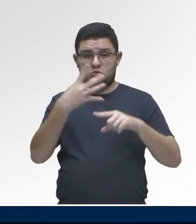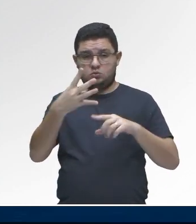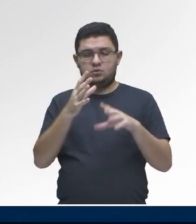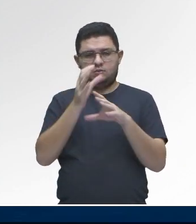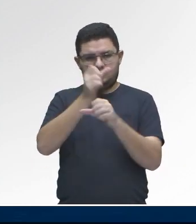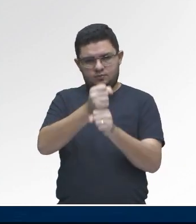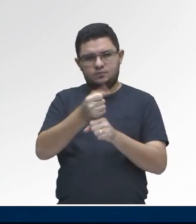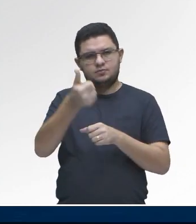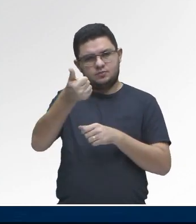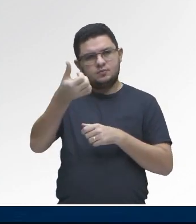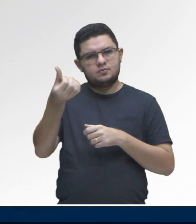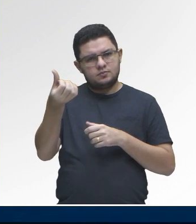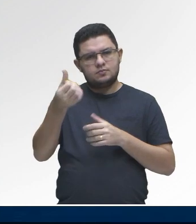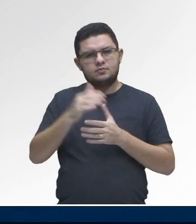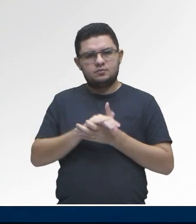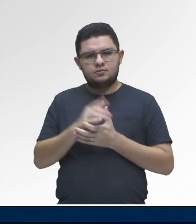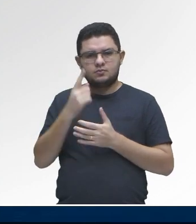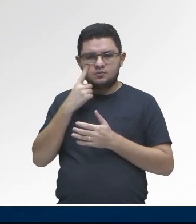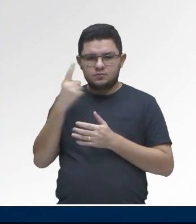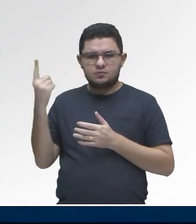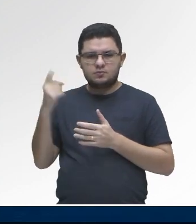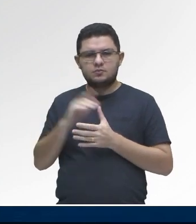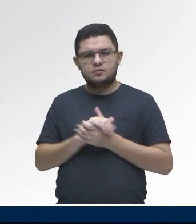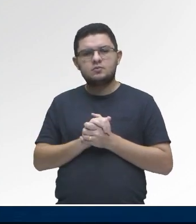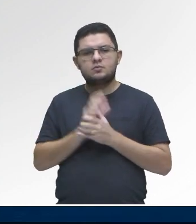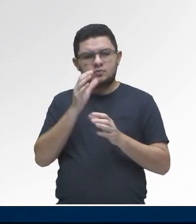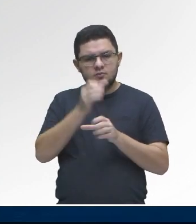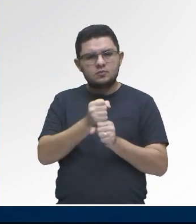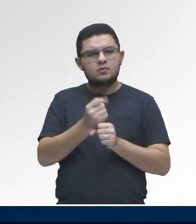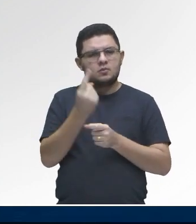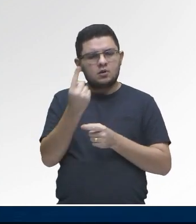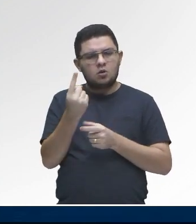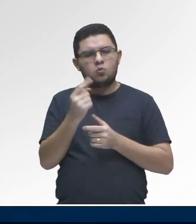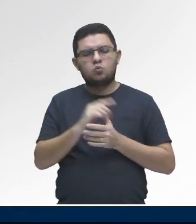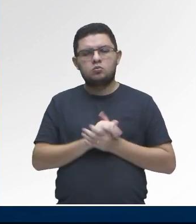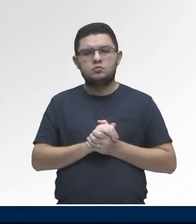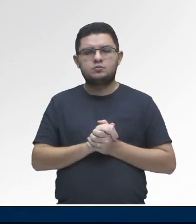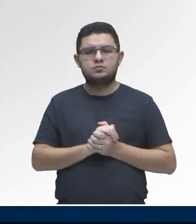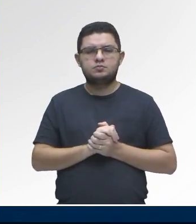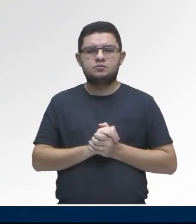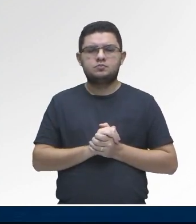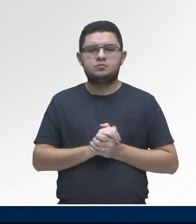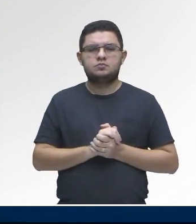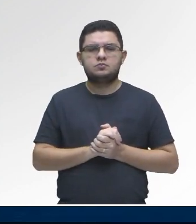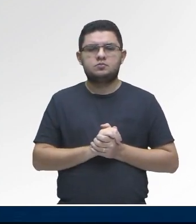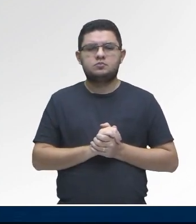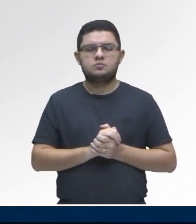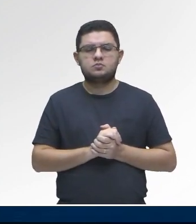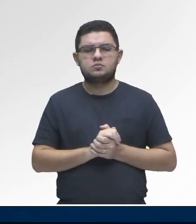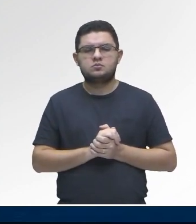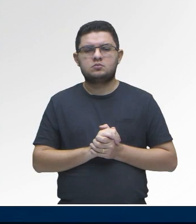você diminui, dá 1 e vai baixar o